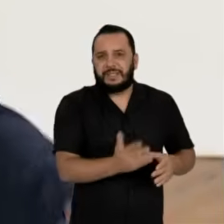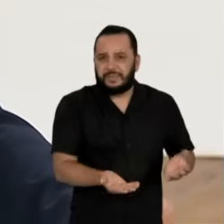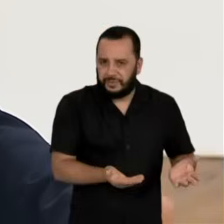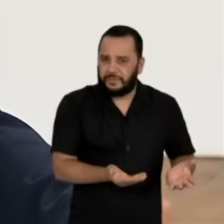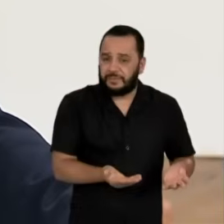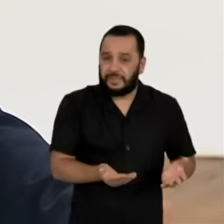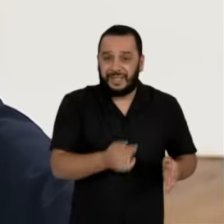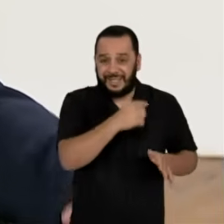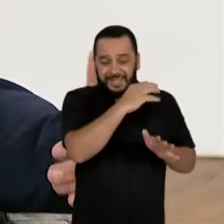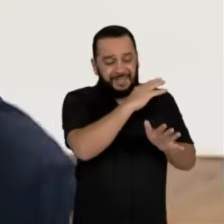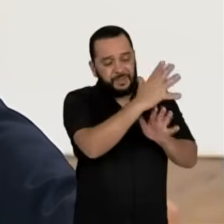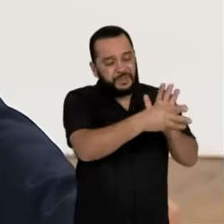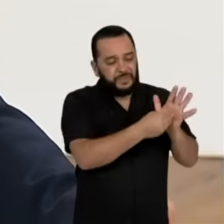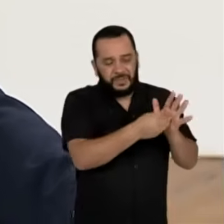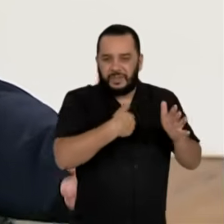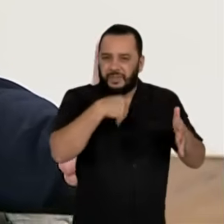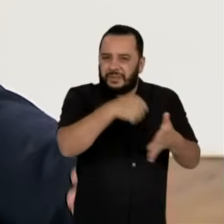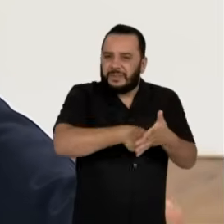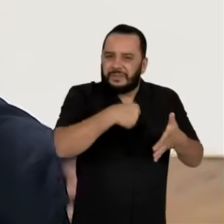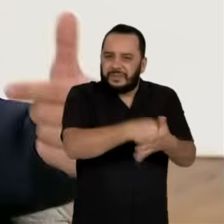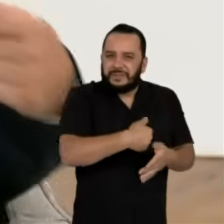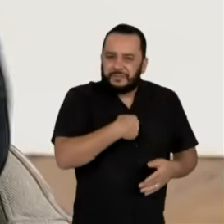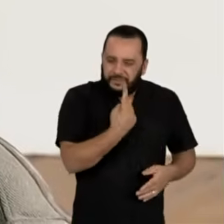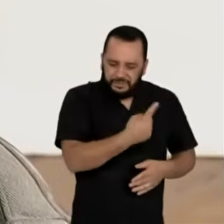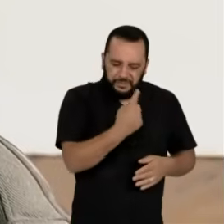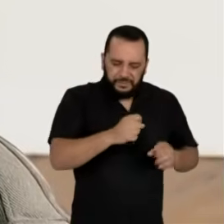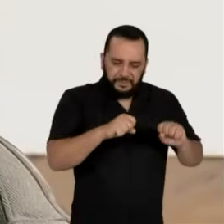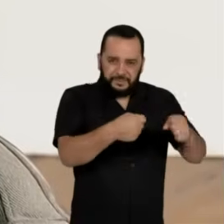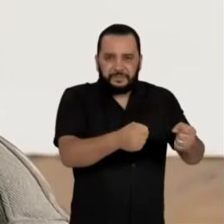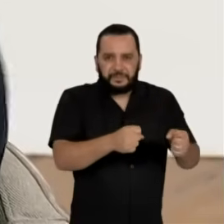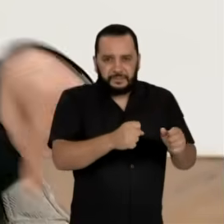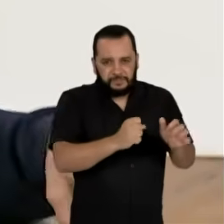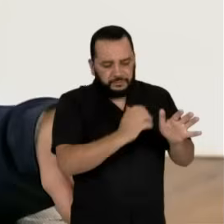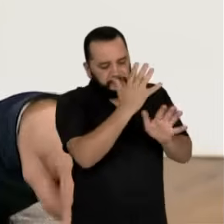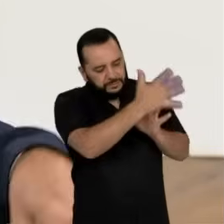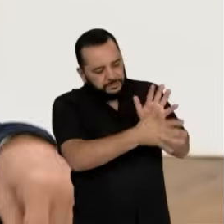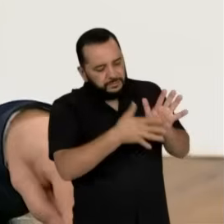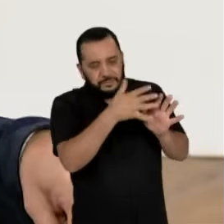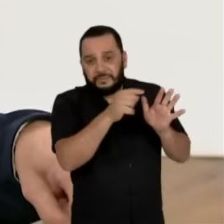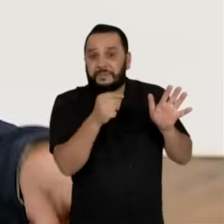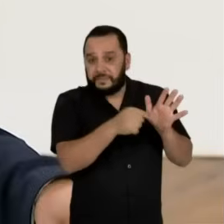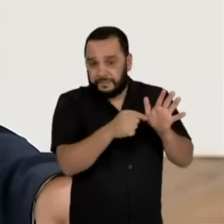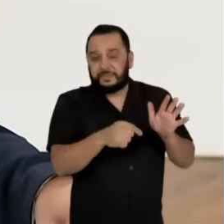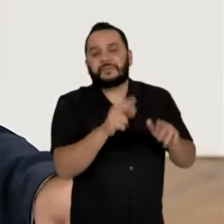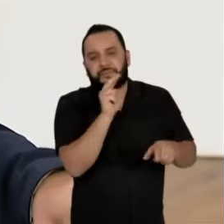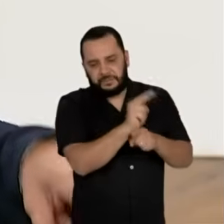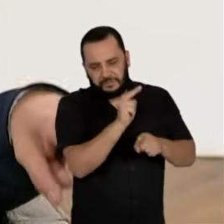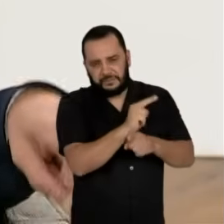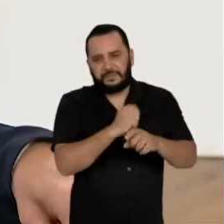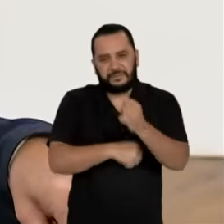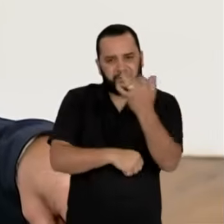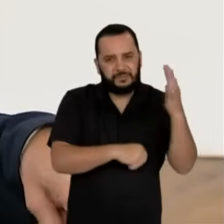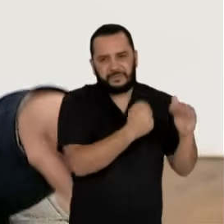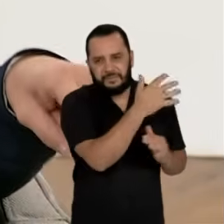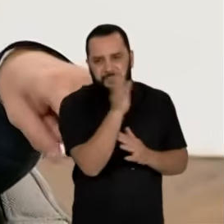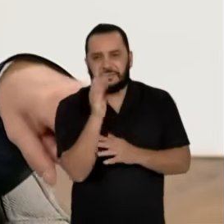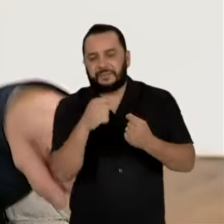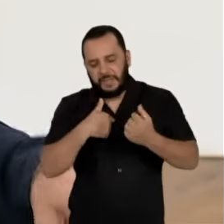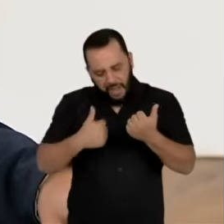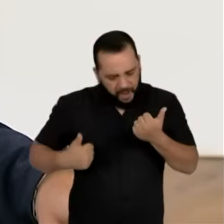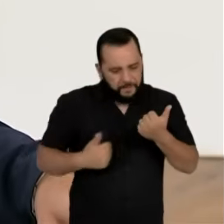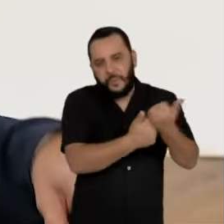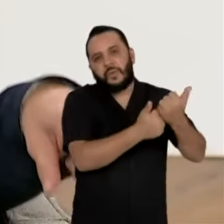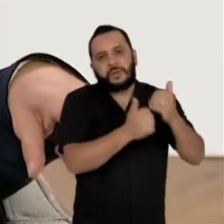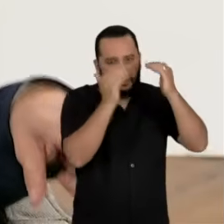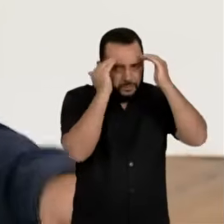lutando sozinhos para defender o território, para defender a Amazônia, para todos nós. Eles são os verdadeiros guardiões da floresta, eles merecem todo o apoio,